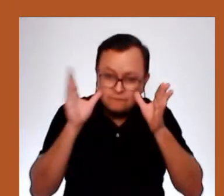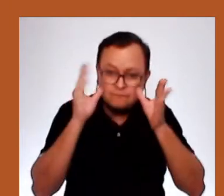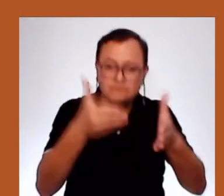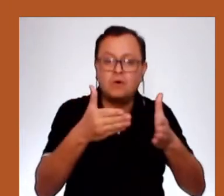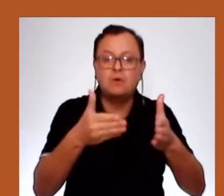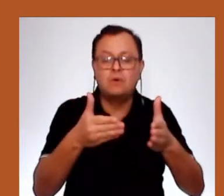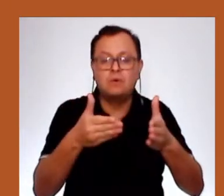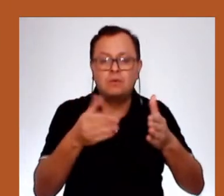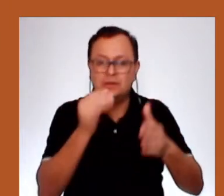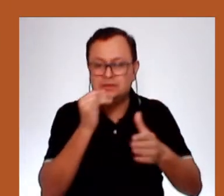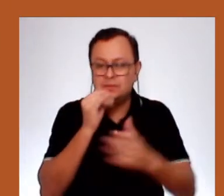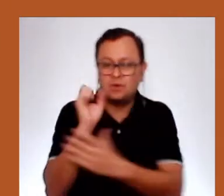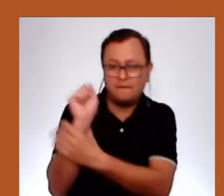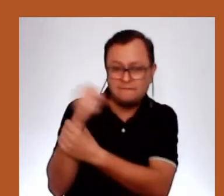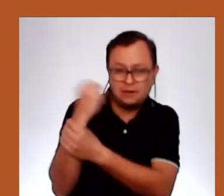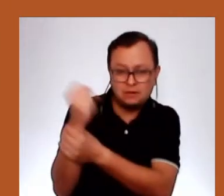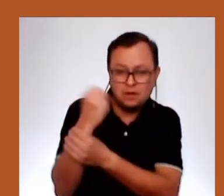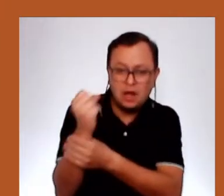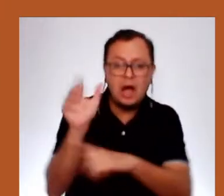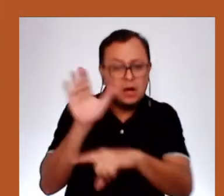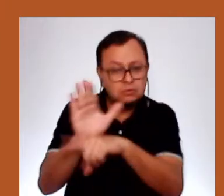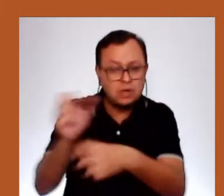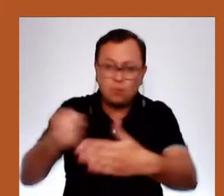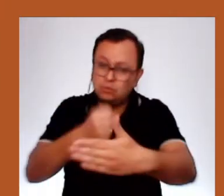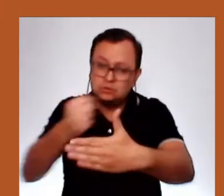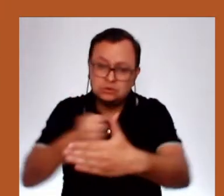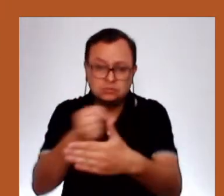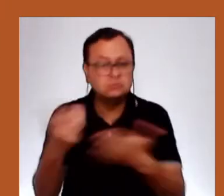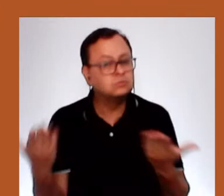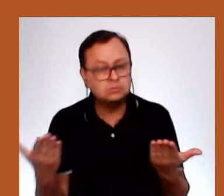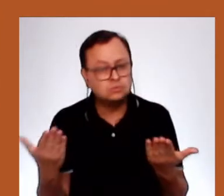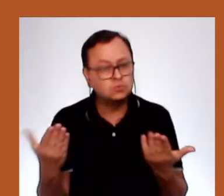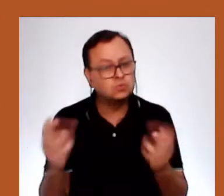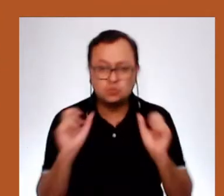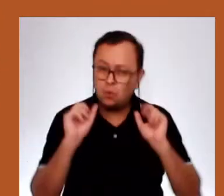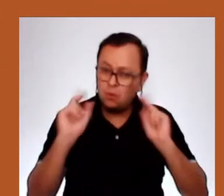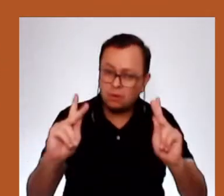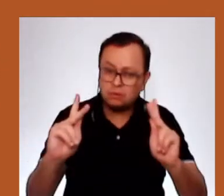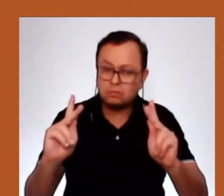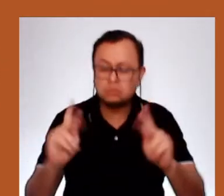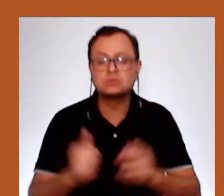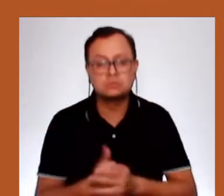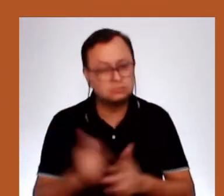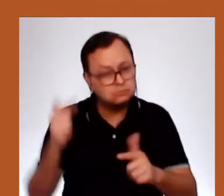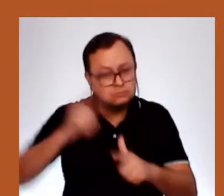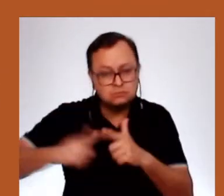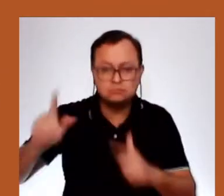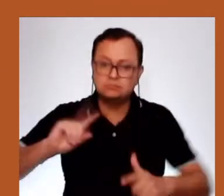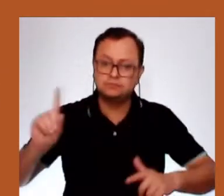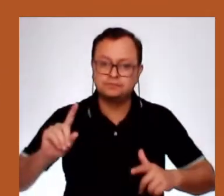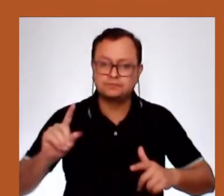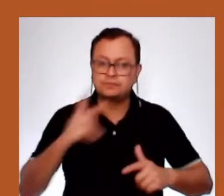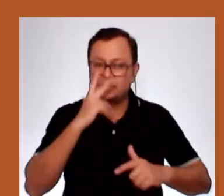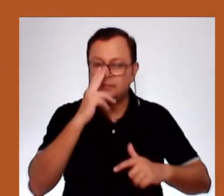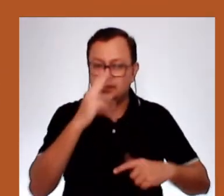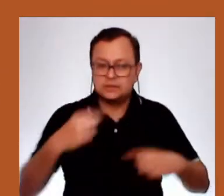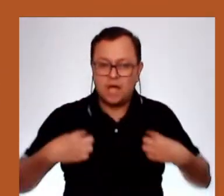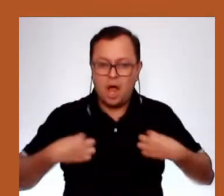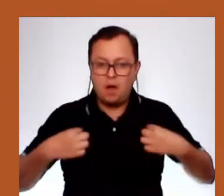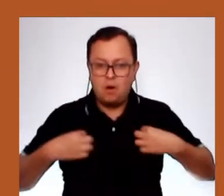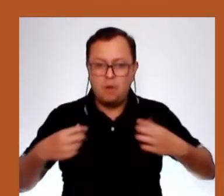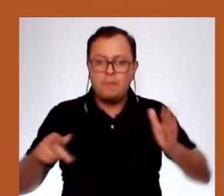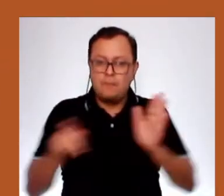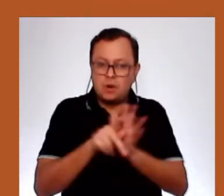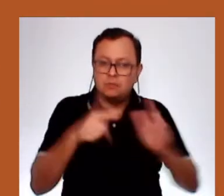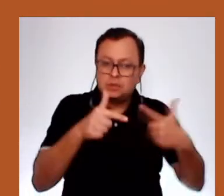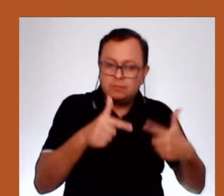dia... tá tudo bem, né? Ali eu acho que também esse despir de uniformes também, de certa